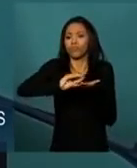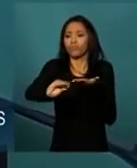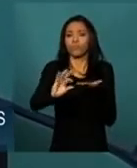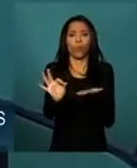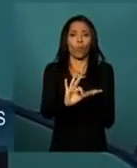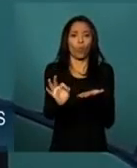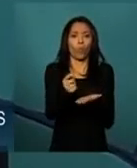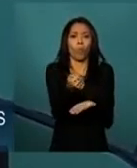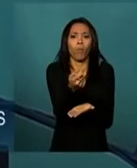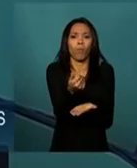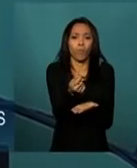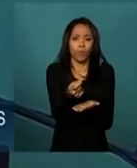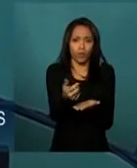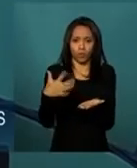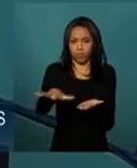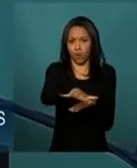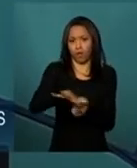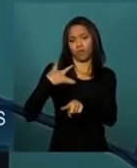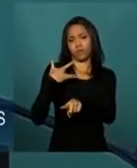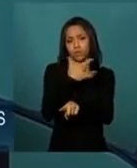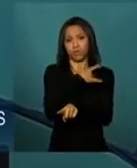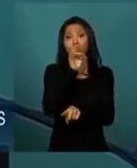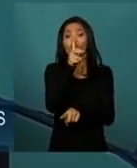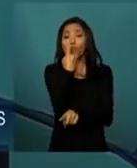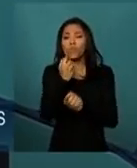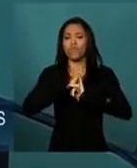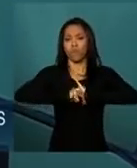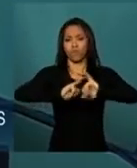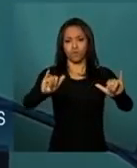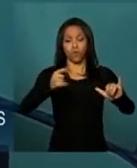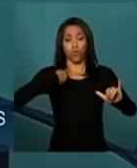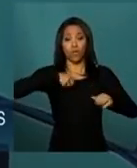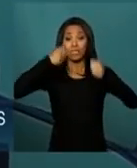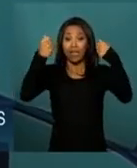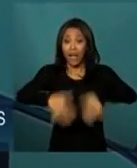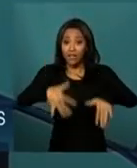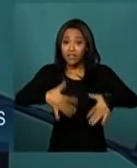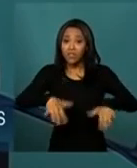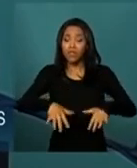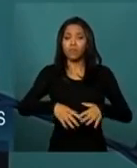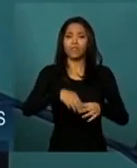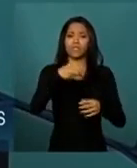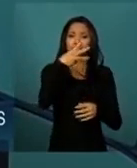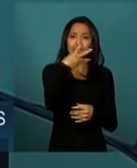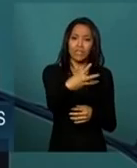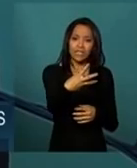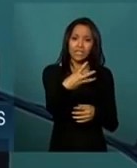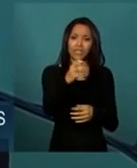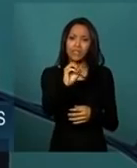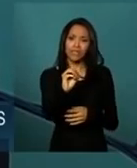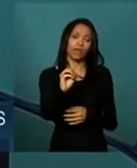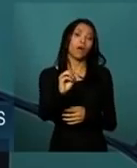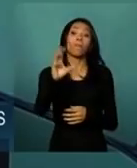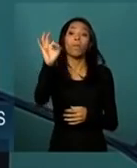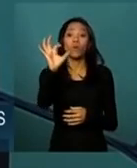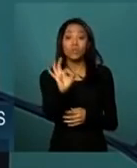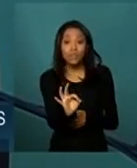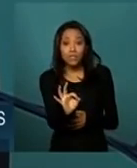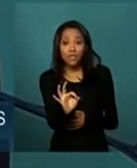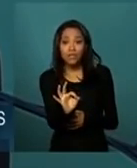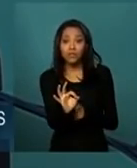um dado para representar esta situação. Nós gastamos em torno de 30% da